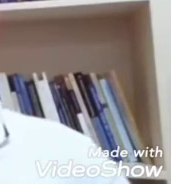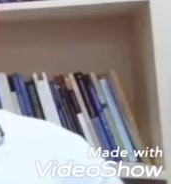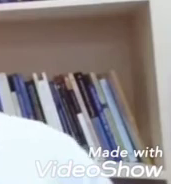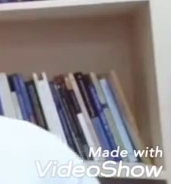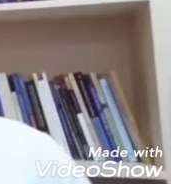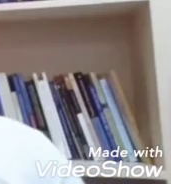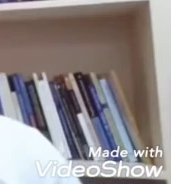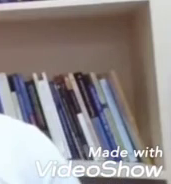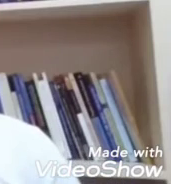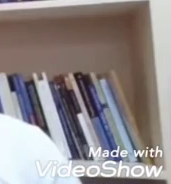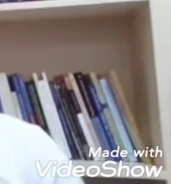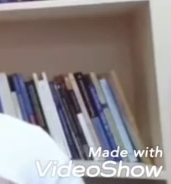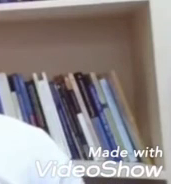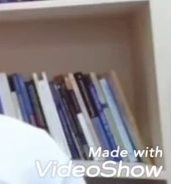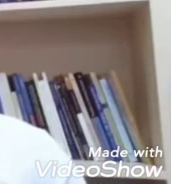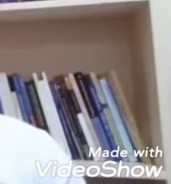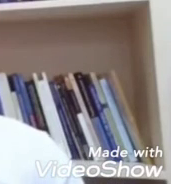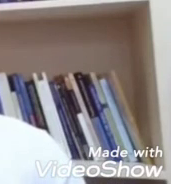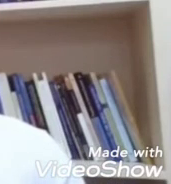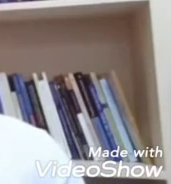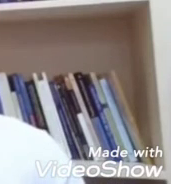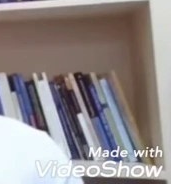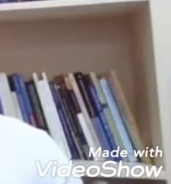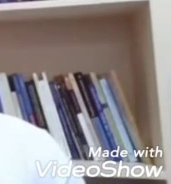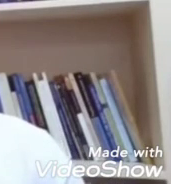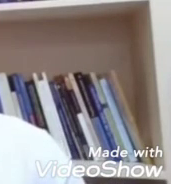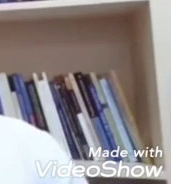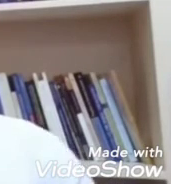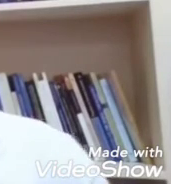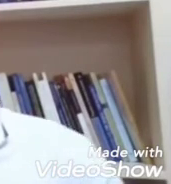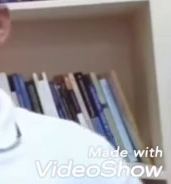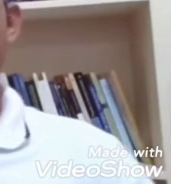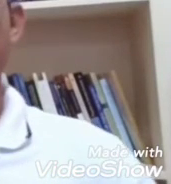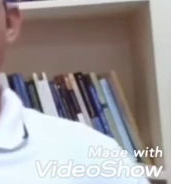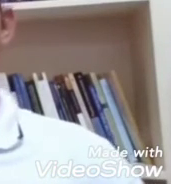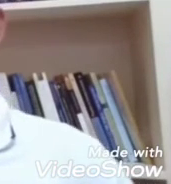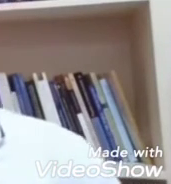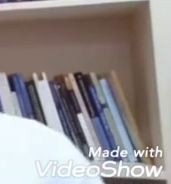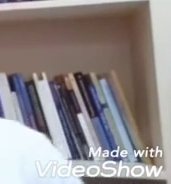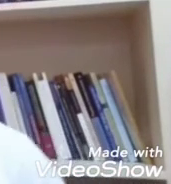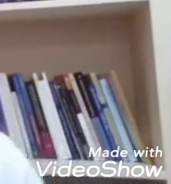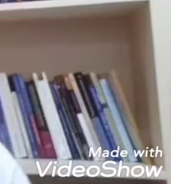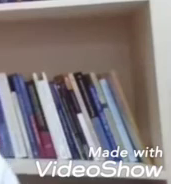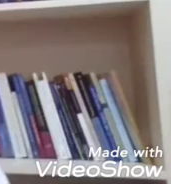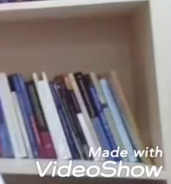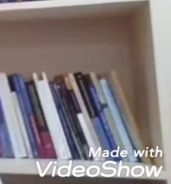conteúdos gramaticais, mas sempre no texto. Não adianta você ficar estudando essas coisas se não consegue